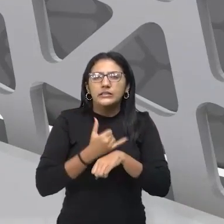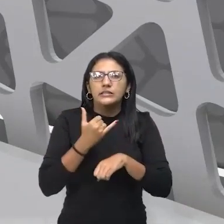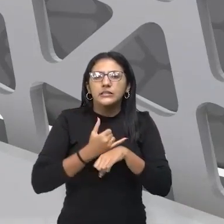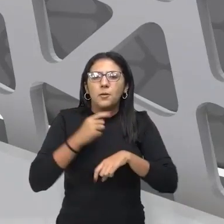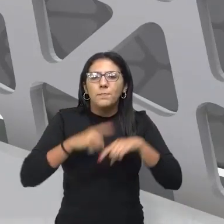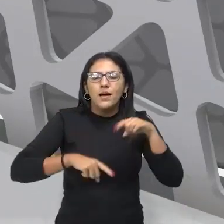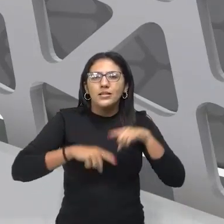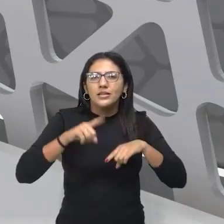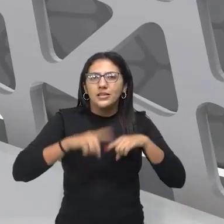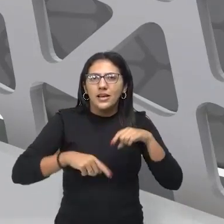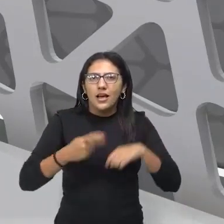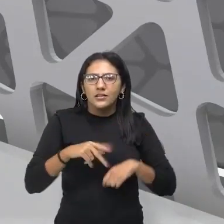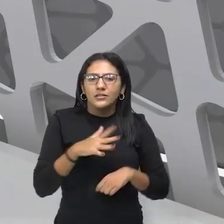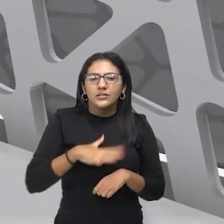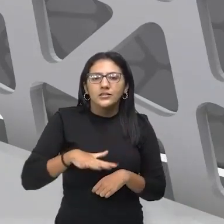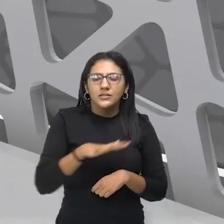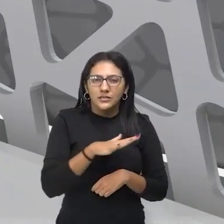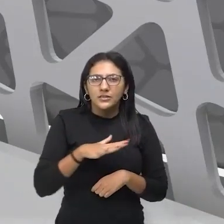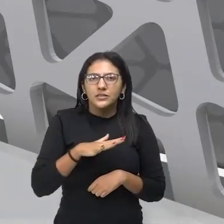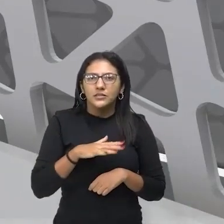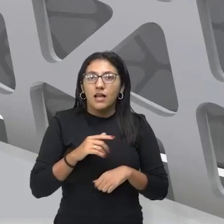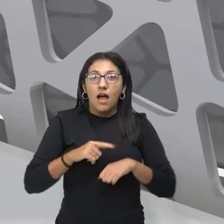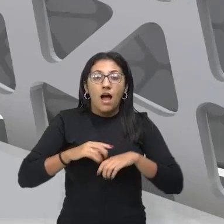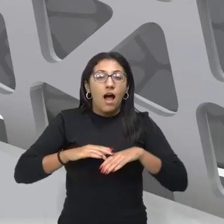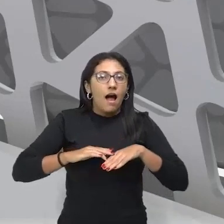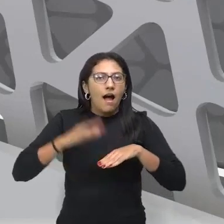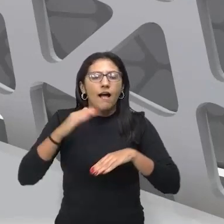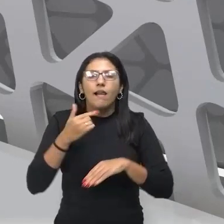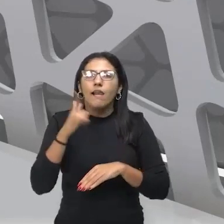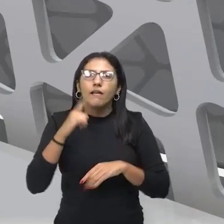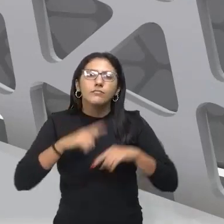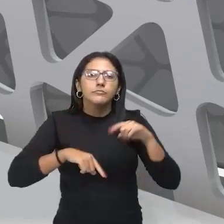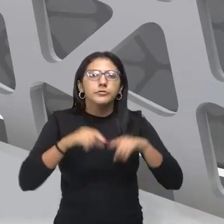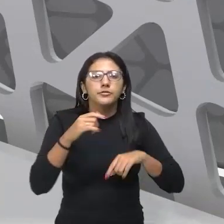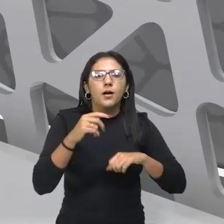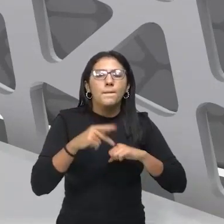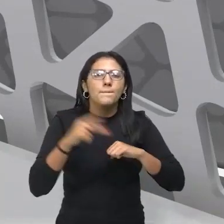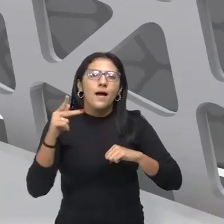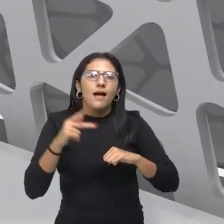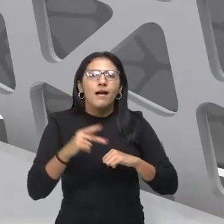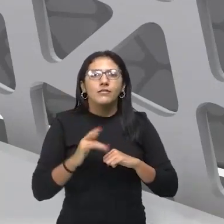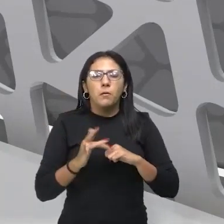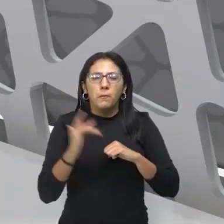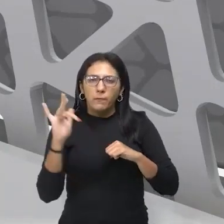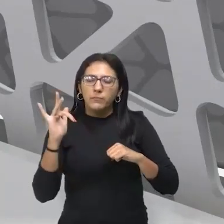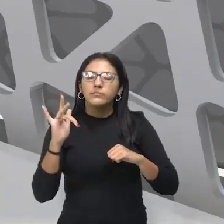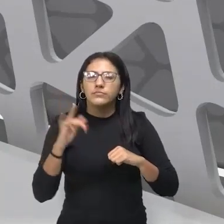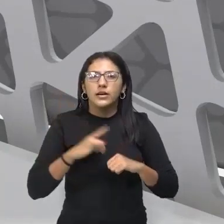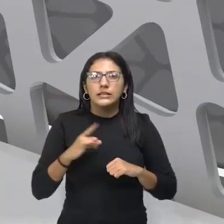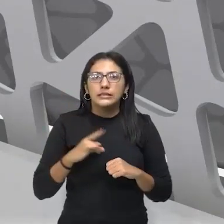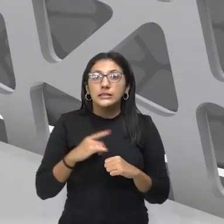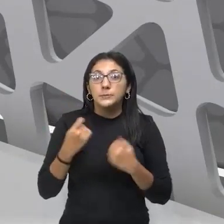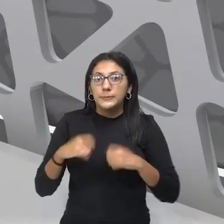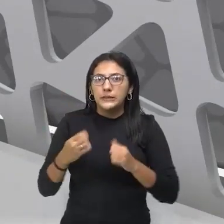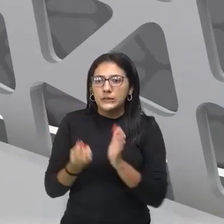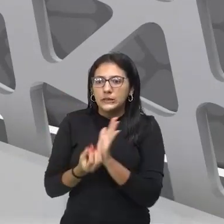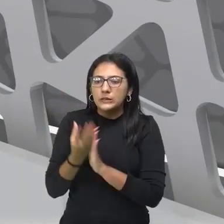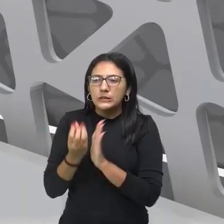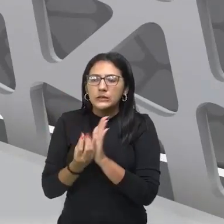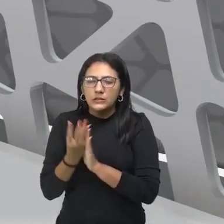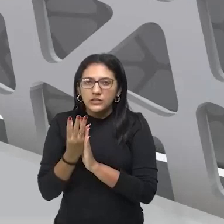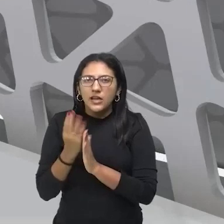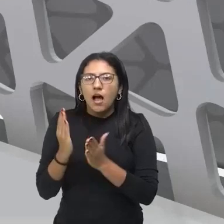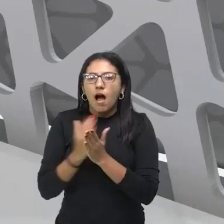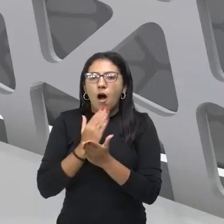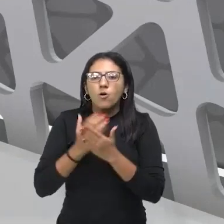território, né? Além do ouro, além da prata, tá? Então, são criadas algumas indústrias,